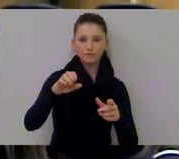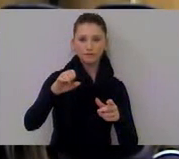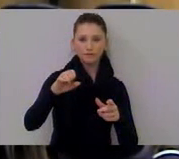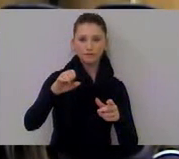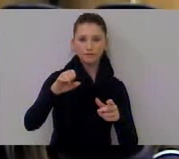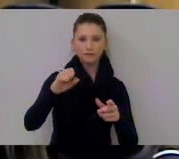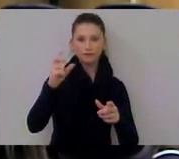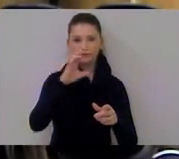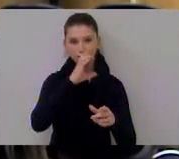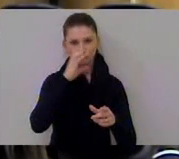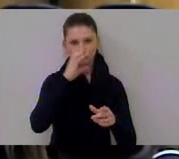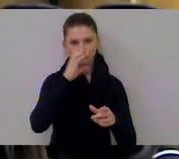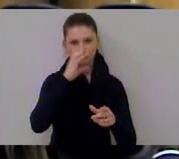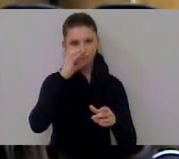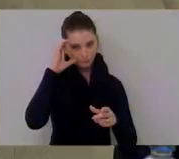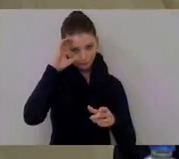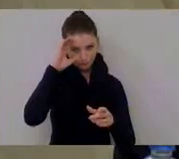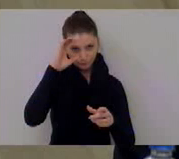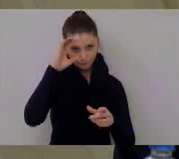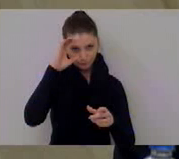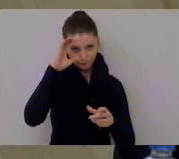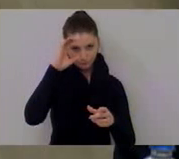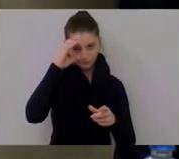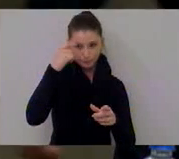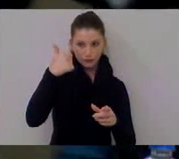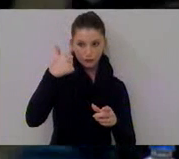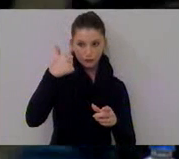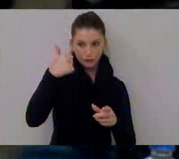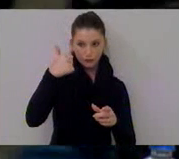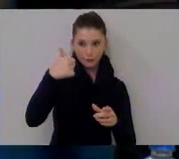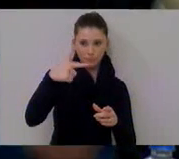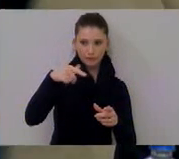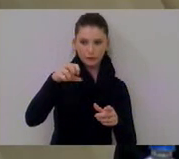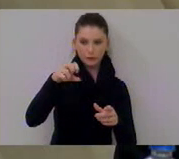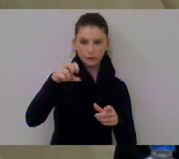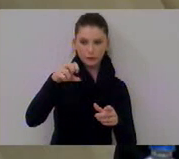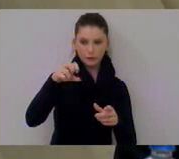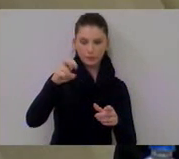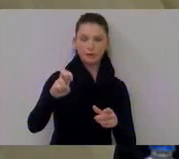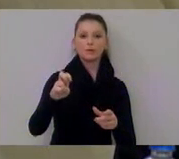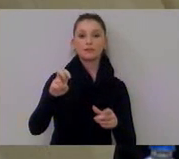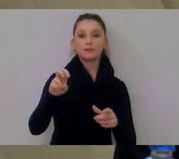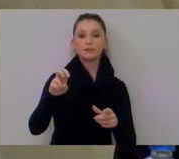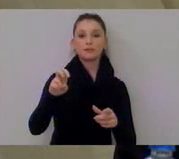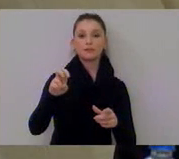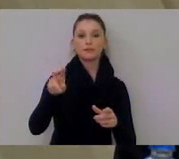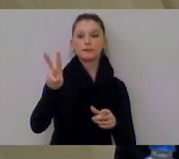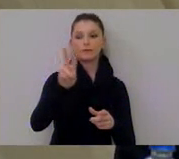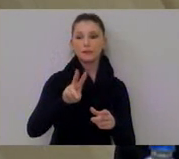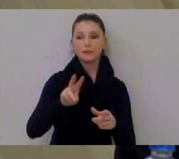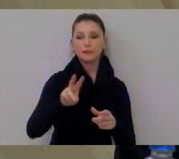091/2015. De autoria do vereador Edson Aurélio.